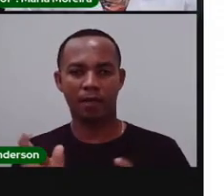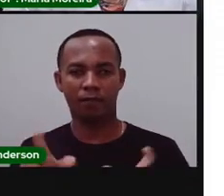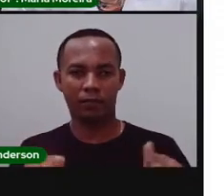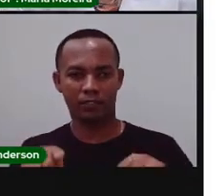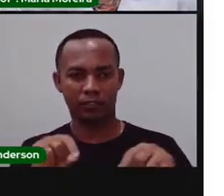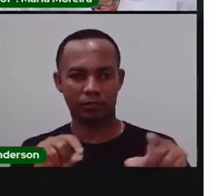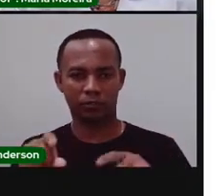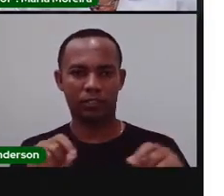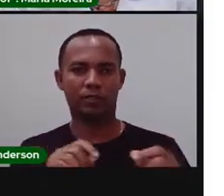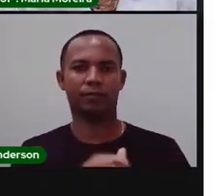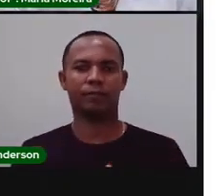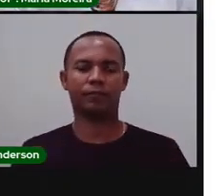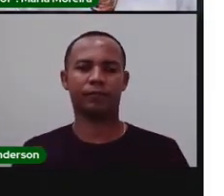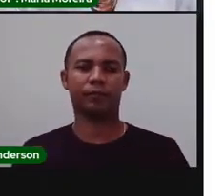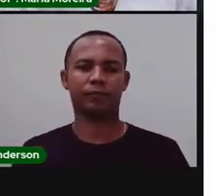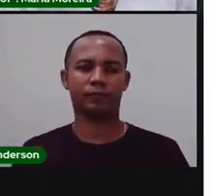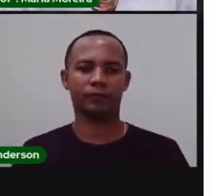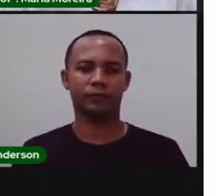Prontinho.